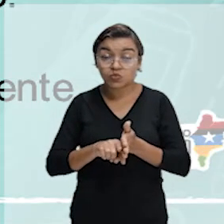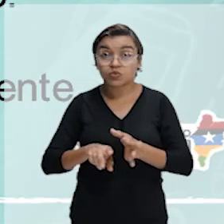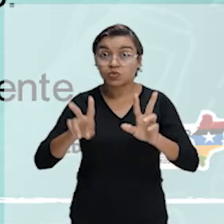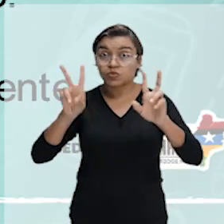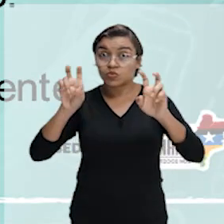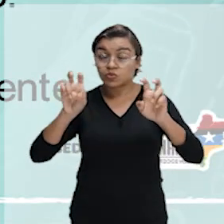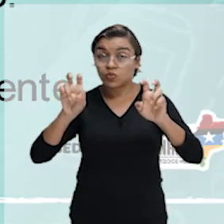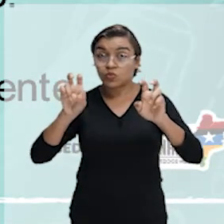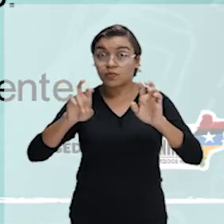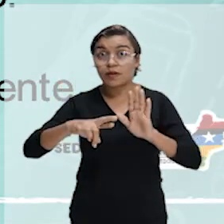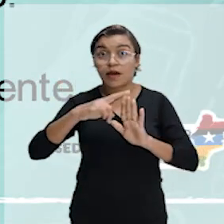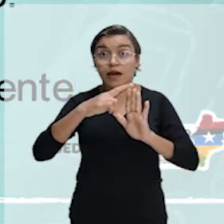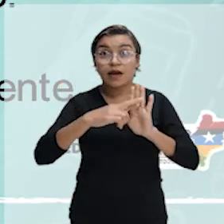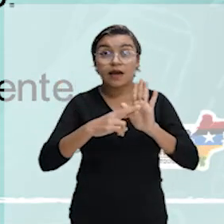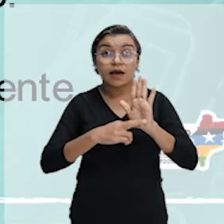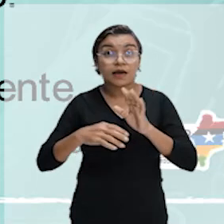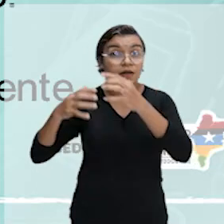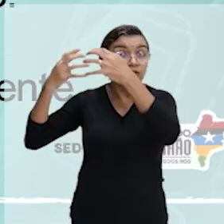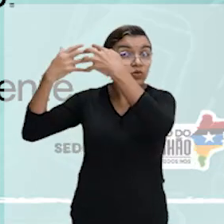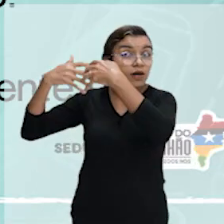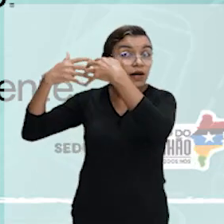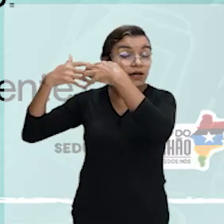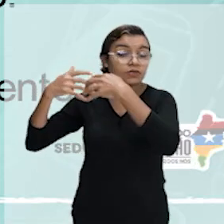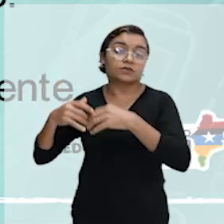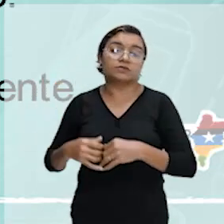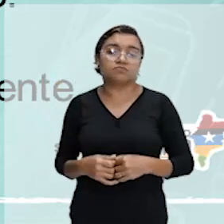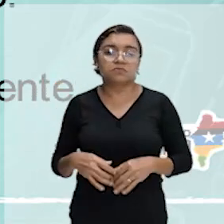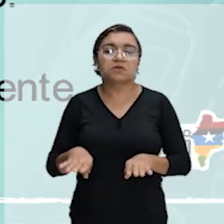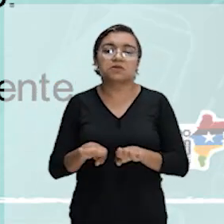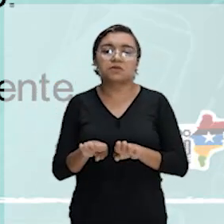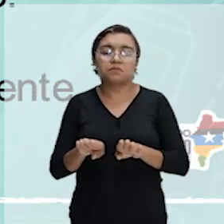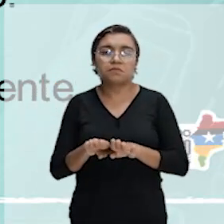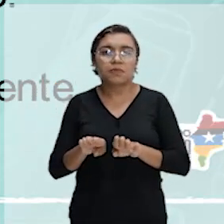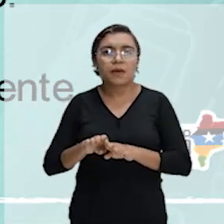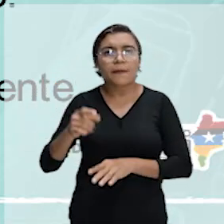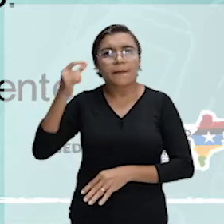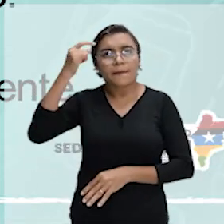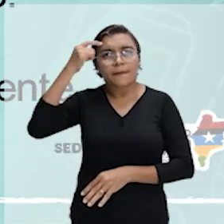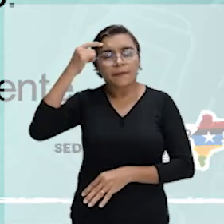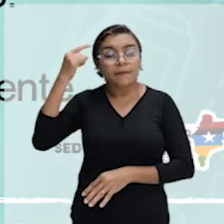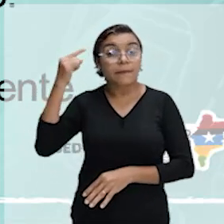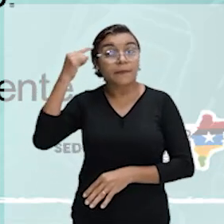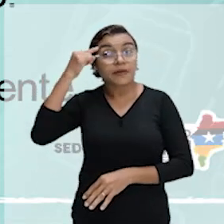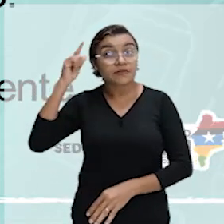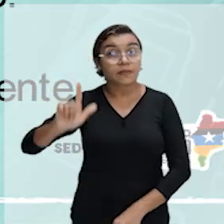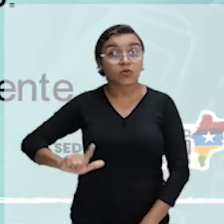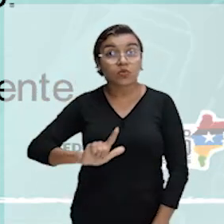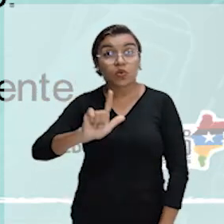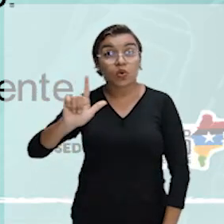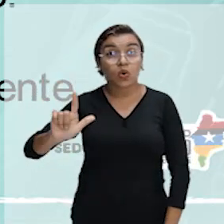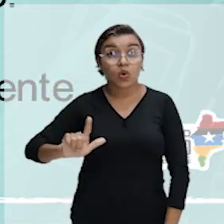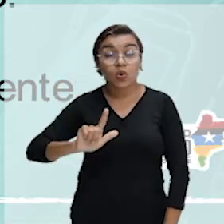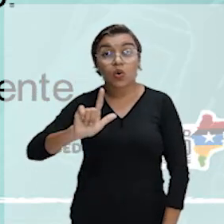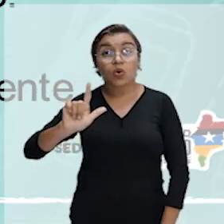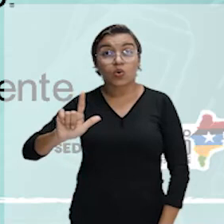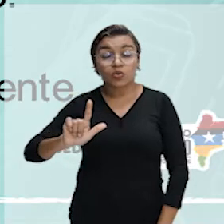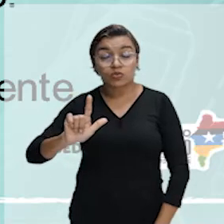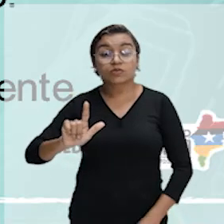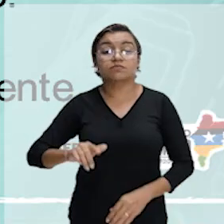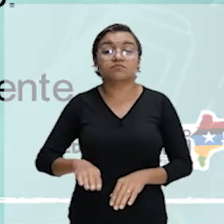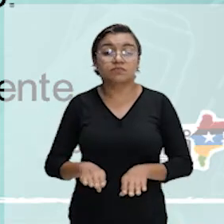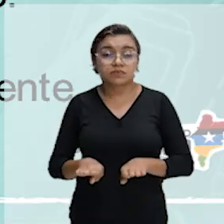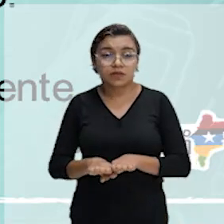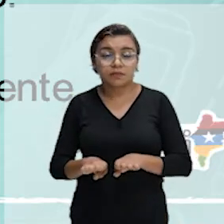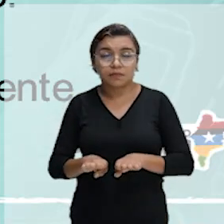o silogismo e, obviamente, o funcionamento do pensamento lógico, da lógica clássica ou até mesmo alguns elementos da